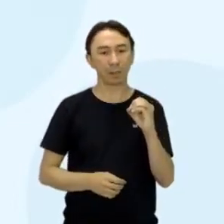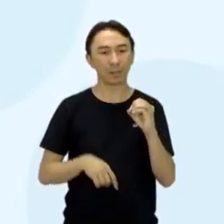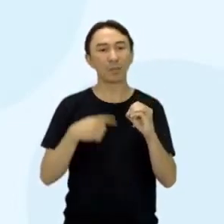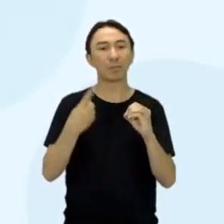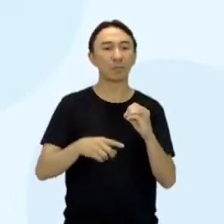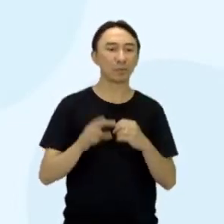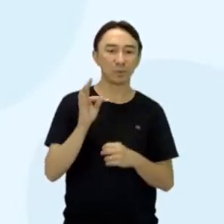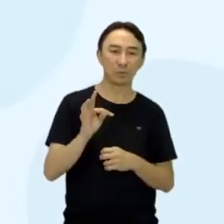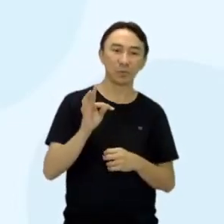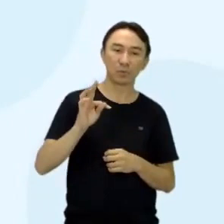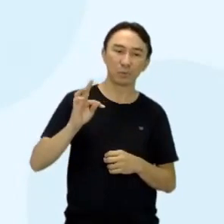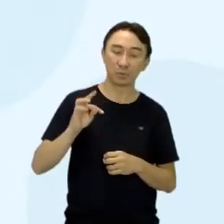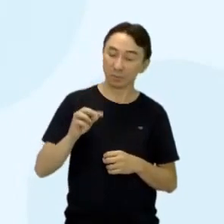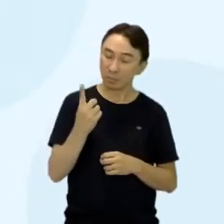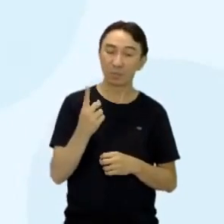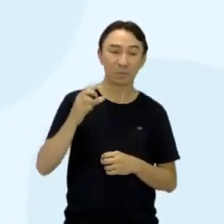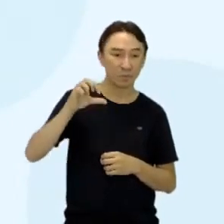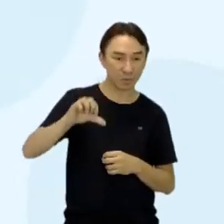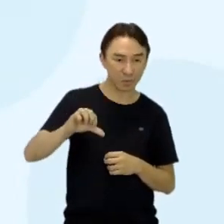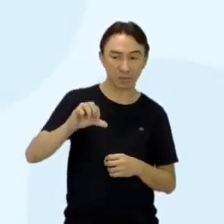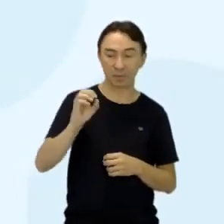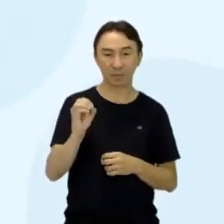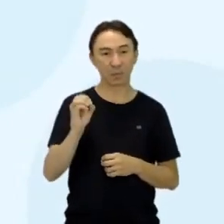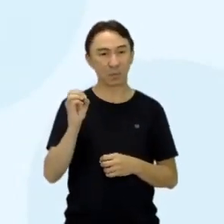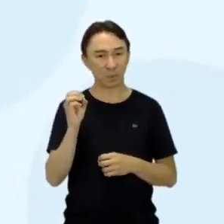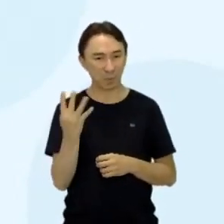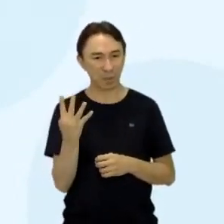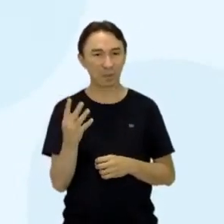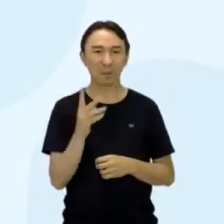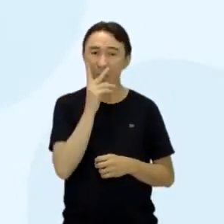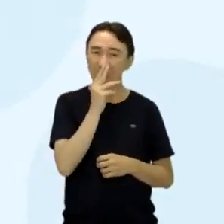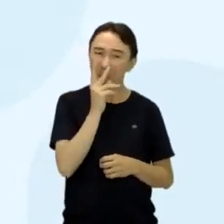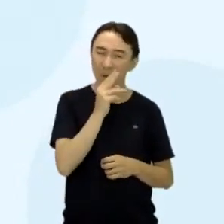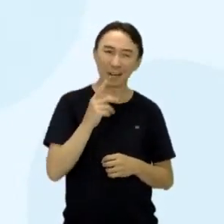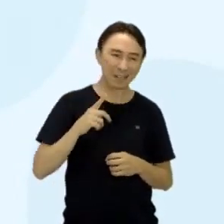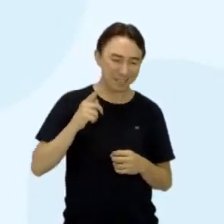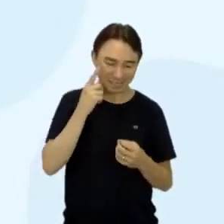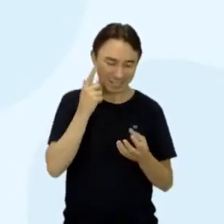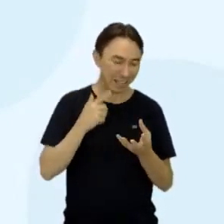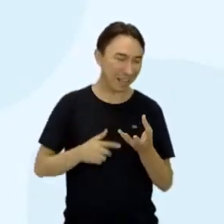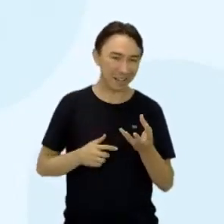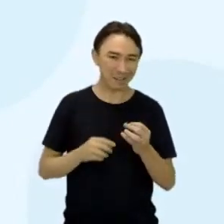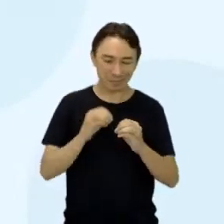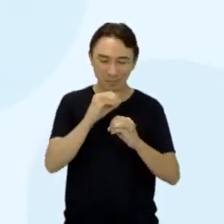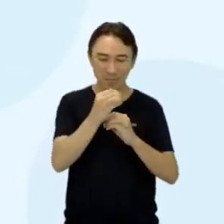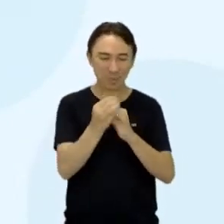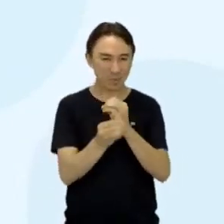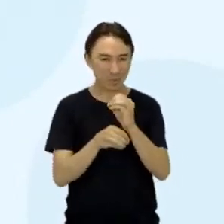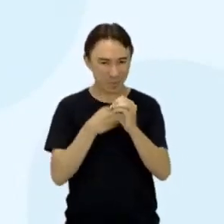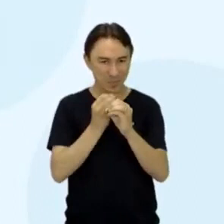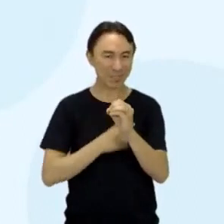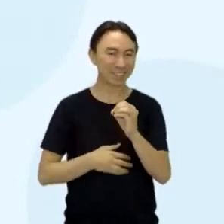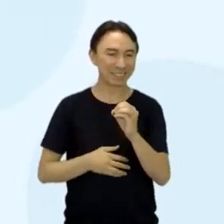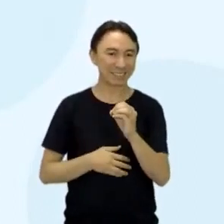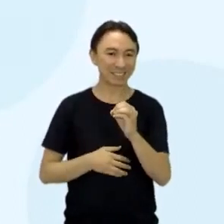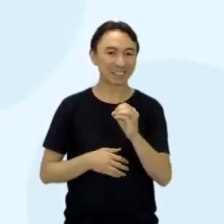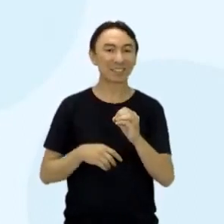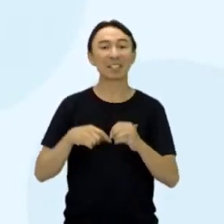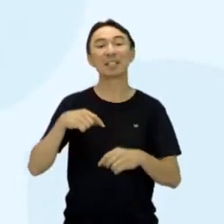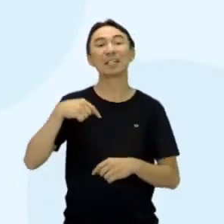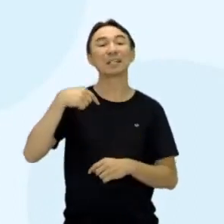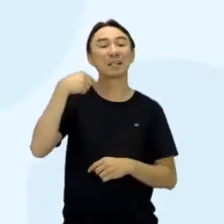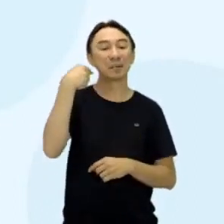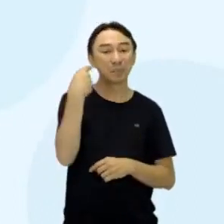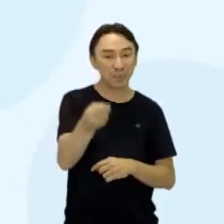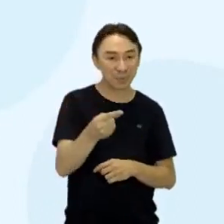que já era um modelo parecido ali com uma torta, um pudinzinho com umas ameixinhas em cima e tal. Depois, esse experimento que a gente